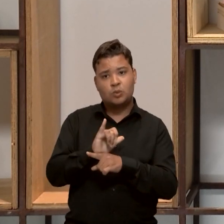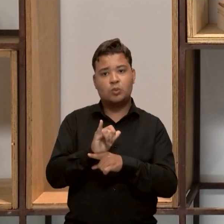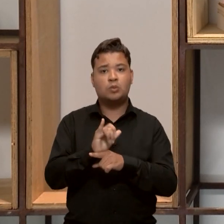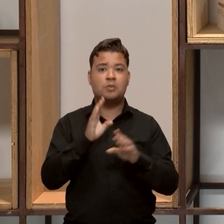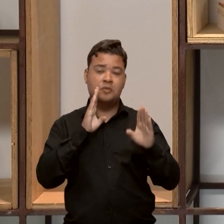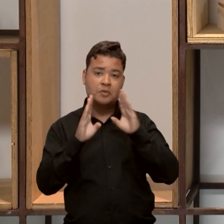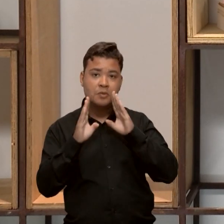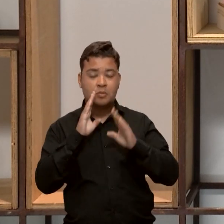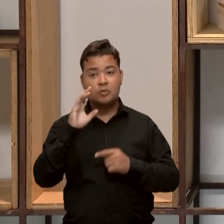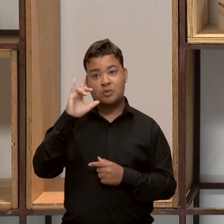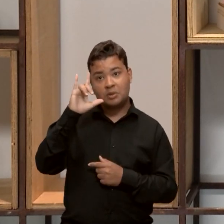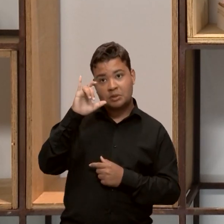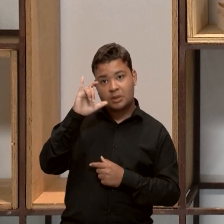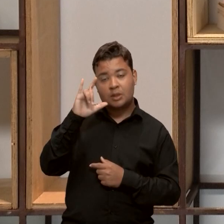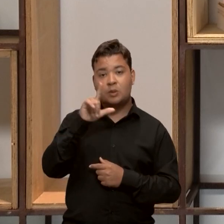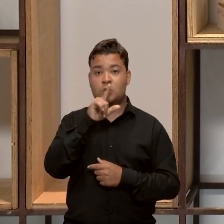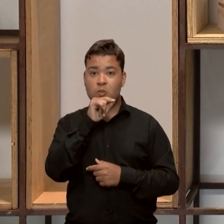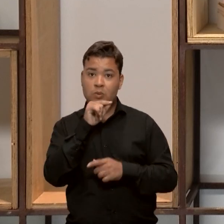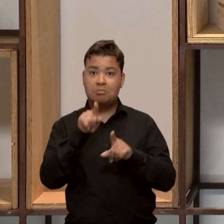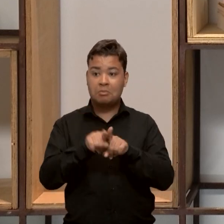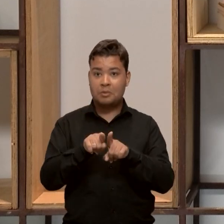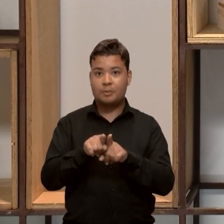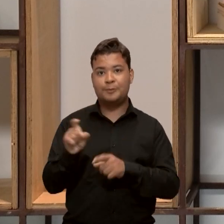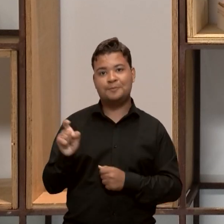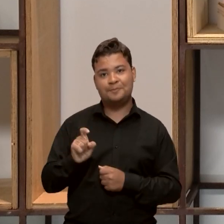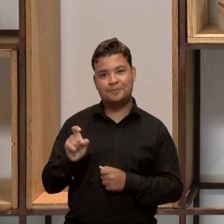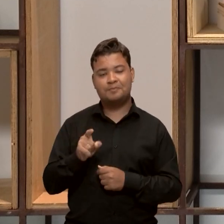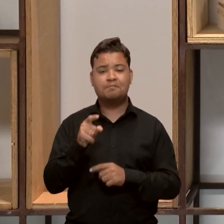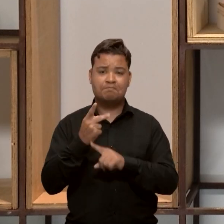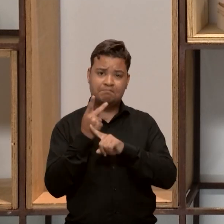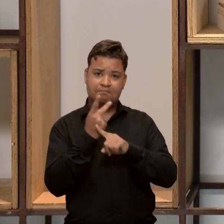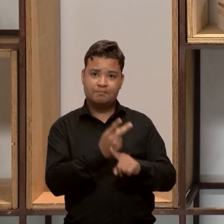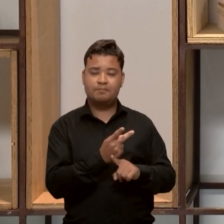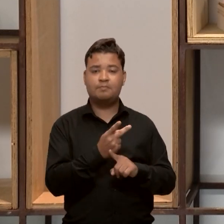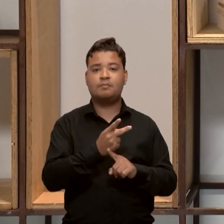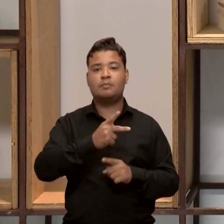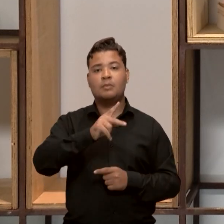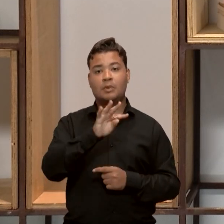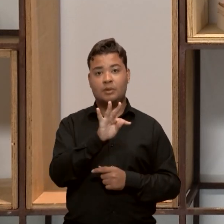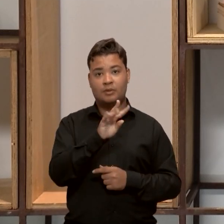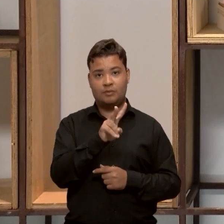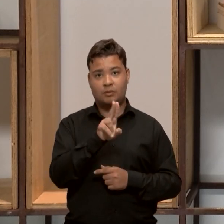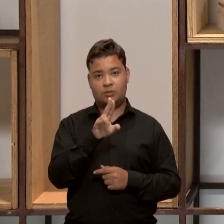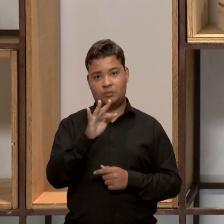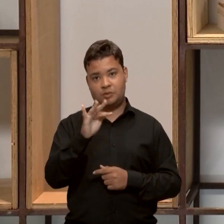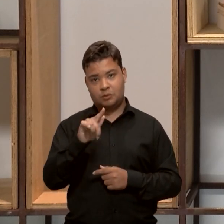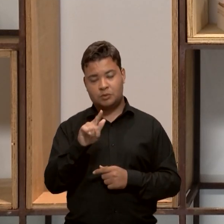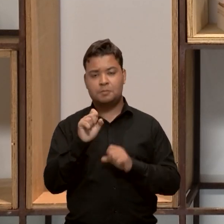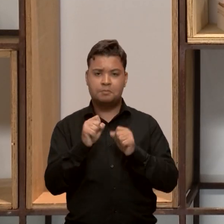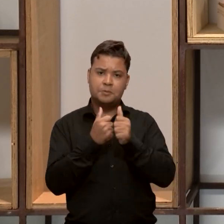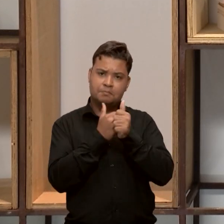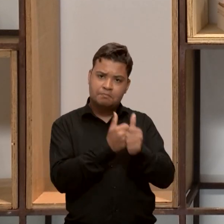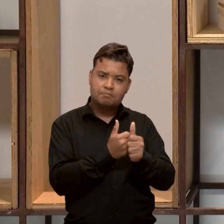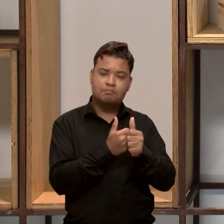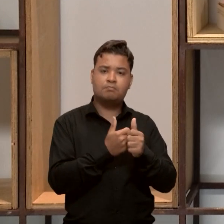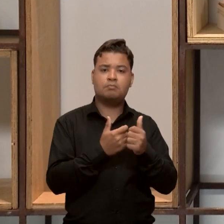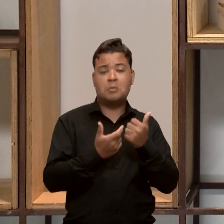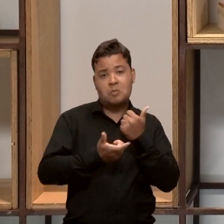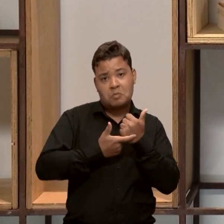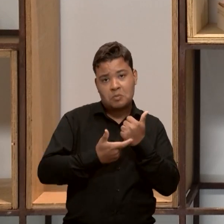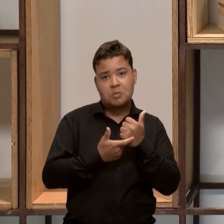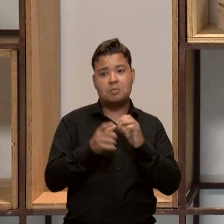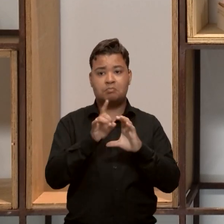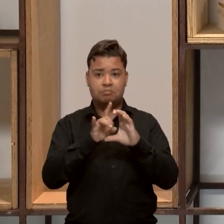e TikTok. Você procura por TV UFG. Pode acompanhar esses canais, curtir, compartilhar e comentar o